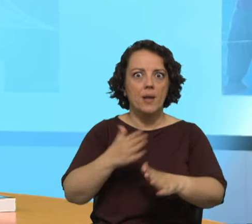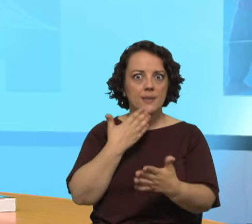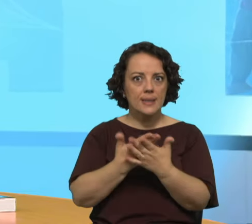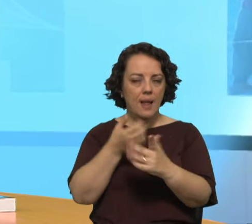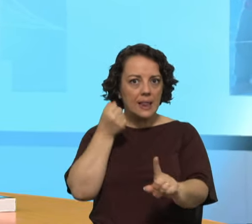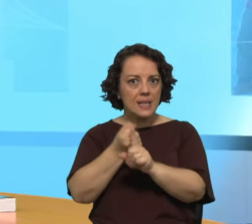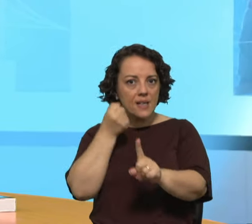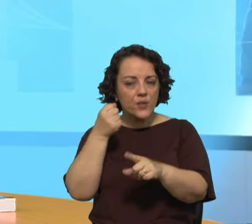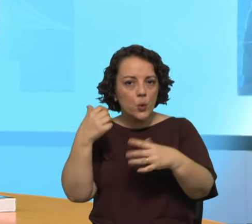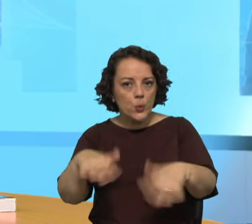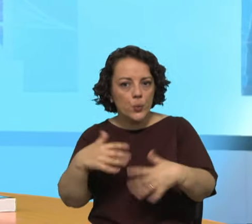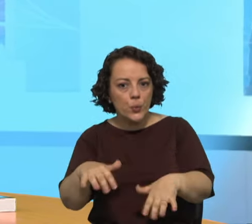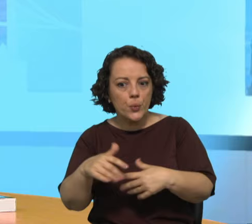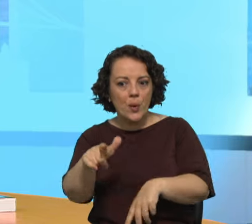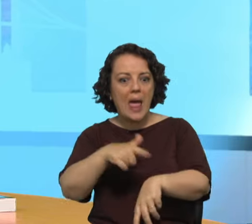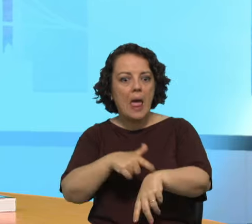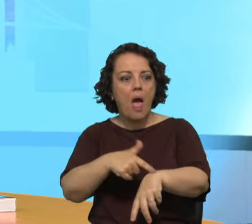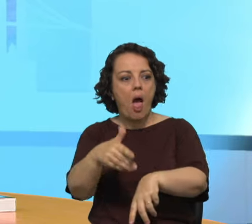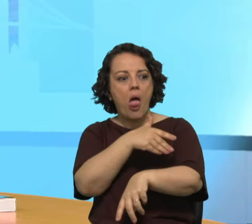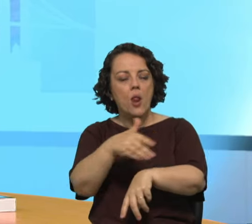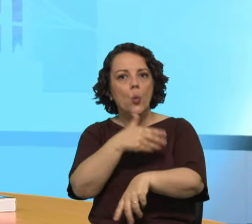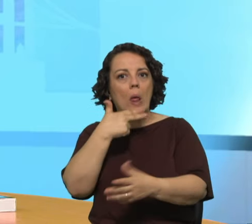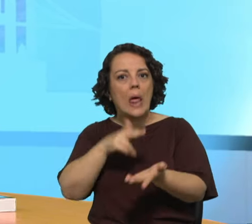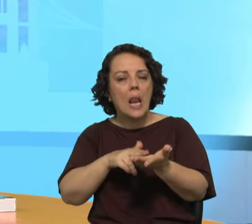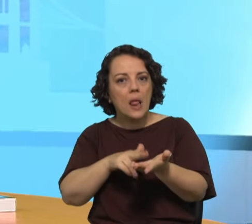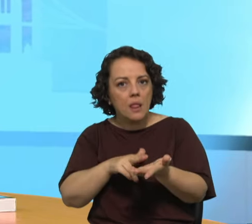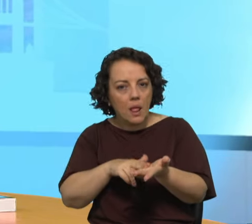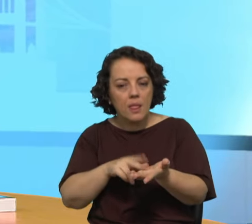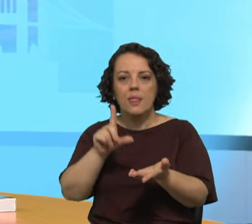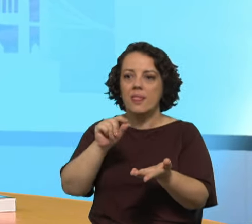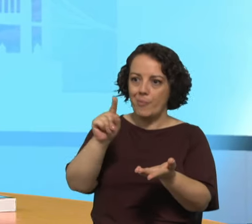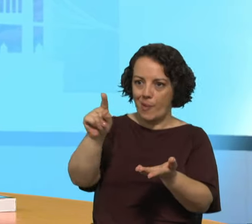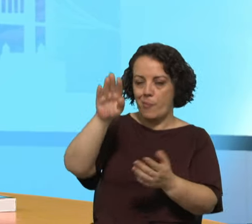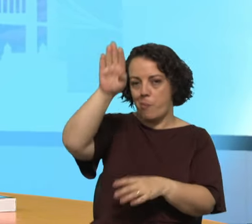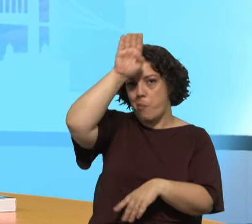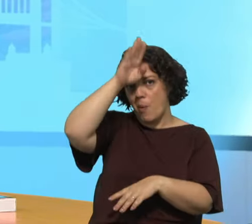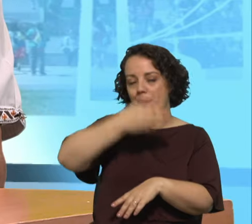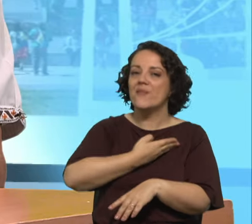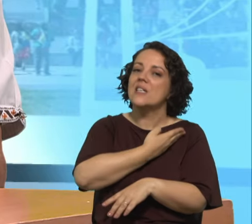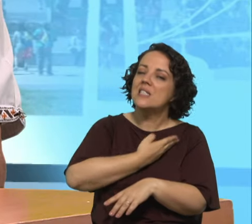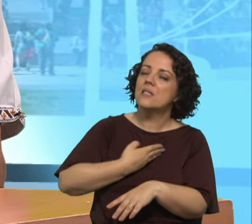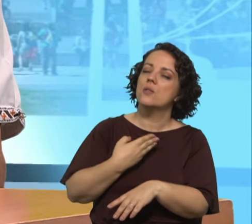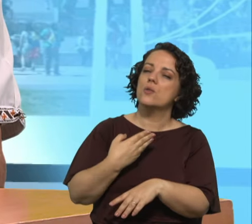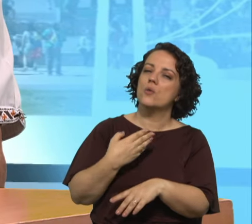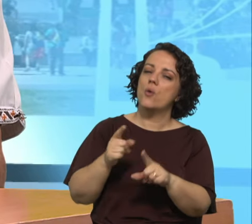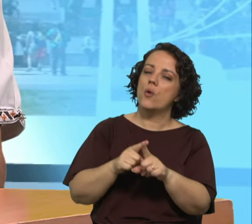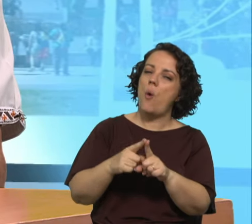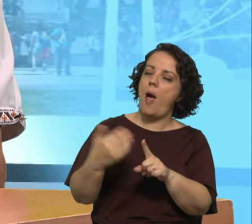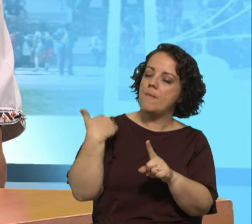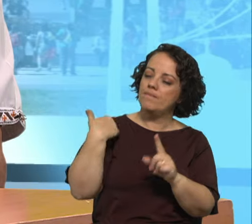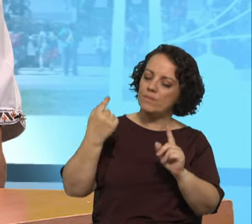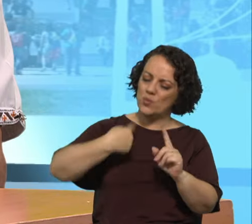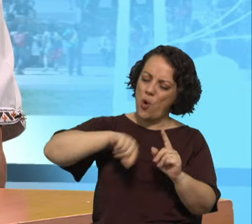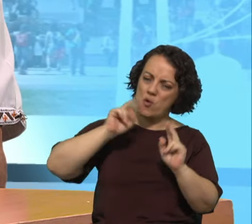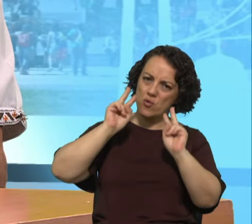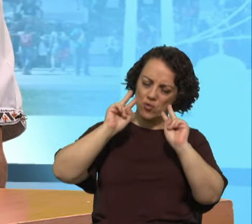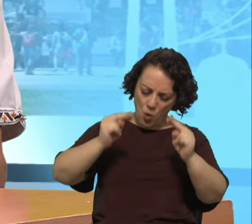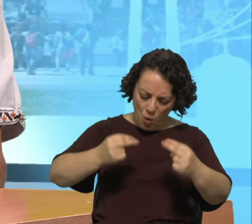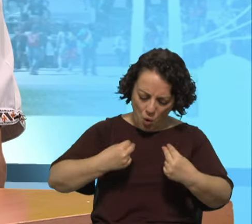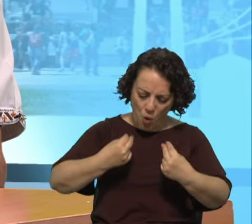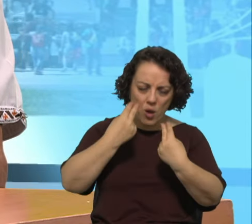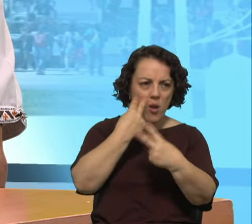àquilo que foi a realidade de então e é Um Desafio cimeiro também do Papa Francisco de nos olharmos a todos e não perdermos a realidade